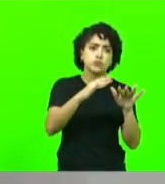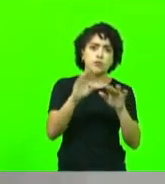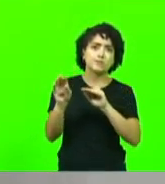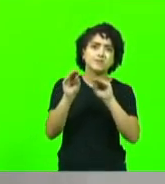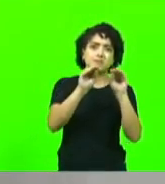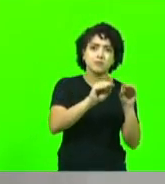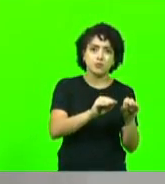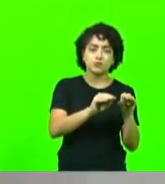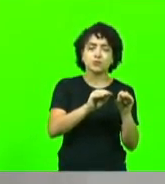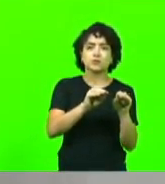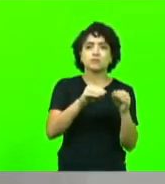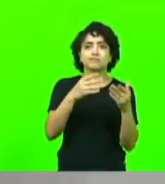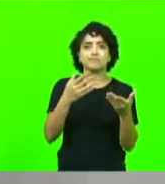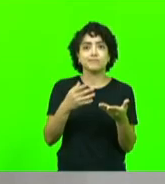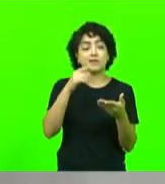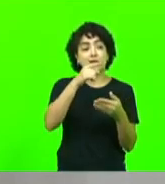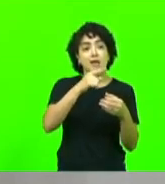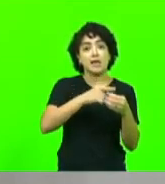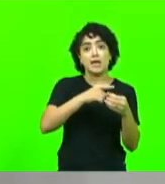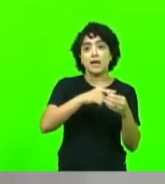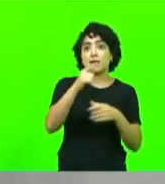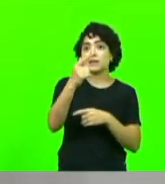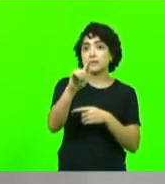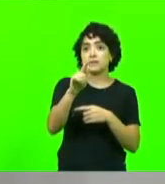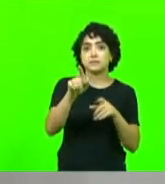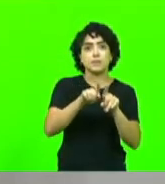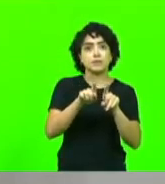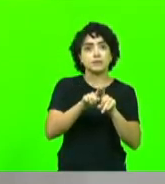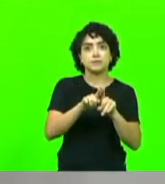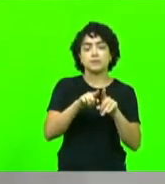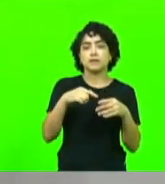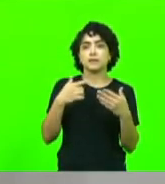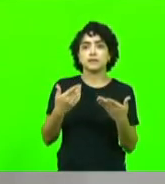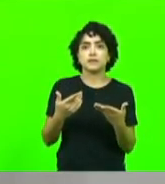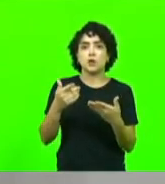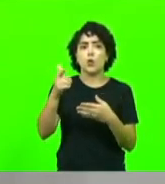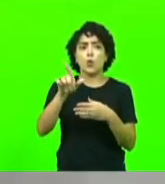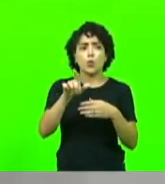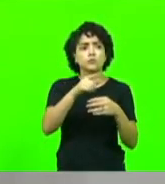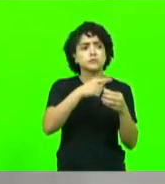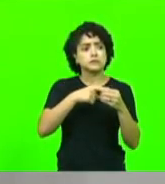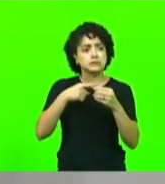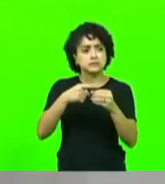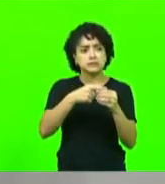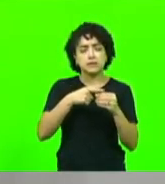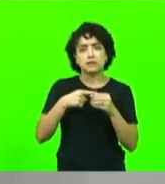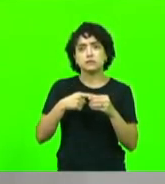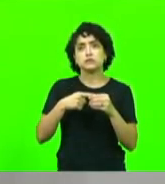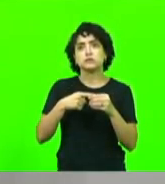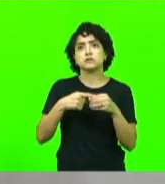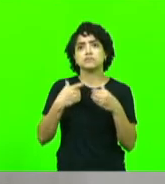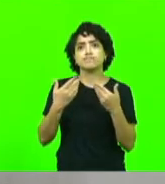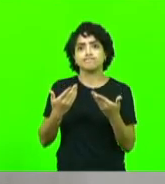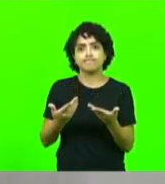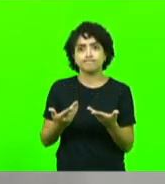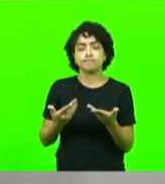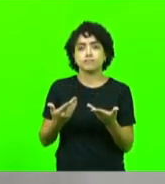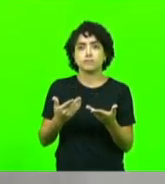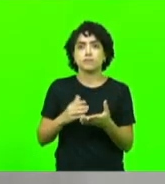na nossa cidade de Gaspar, não é diferente de Blumenau, de Presidente Getúlio, de Birama, de outra cidade do estado afora aí, né, essa questão da